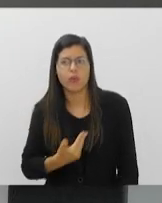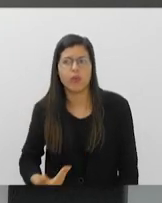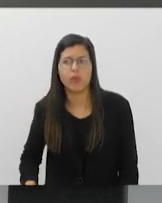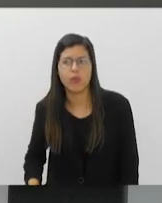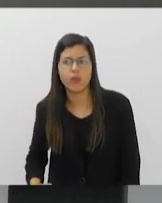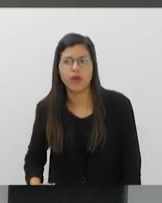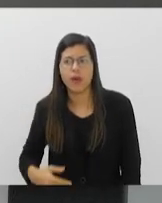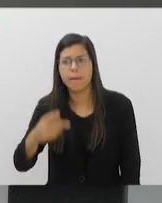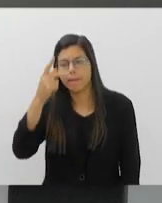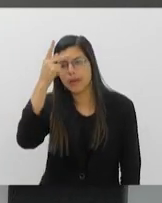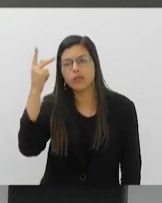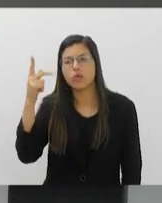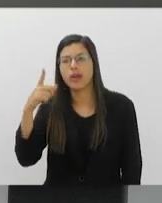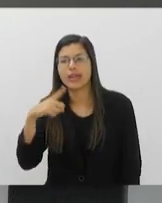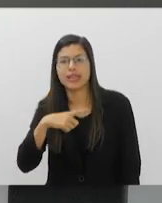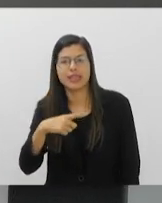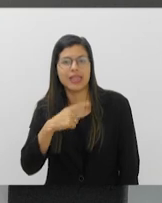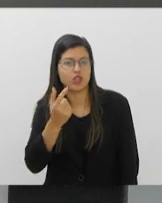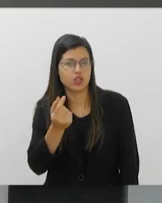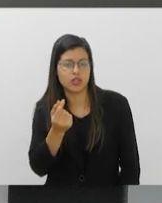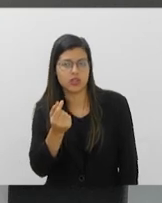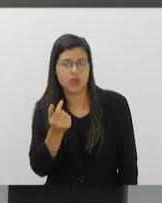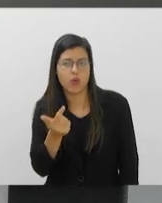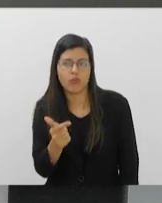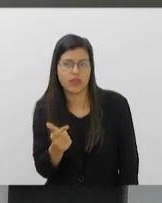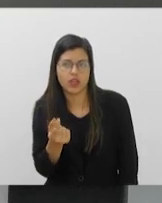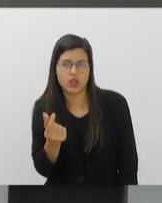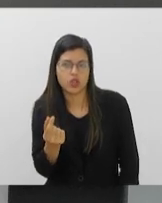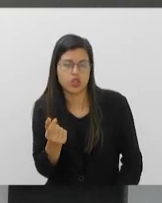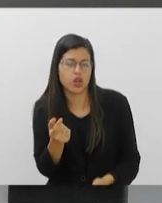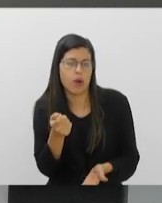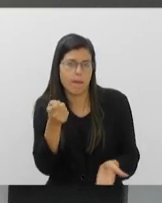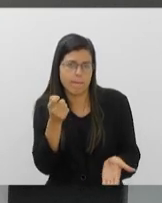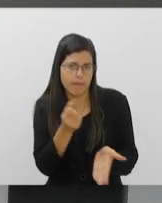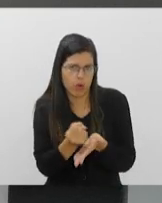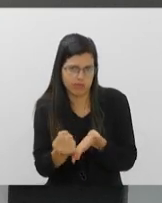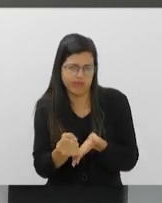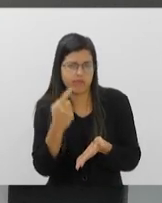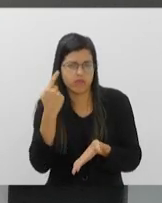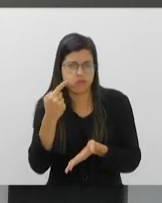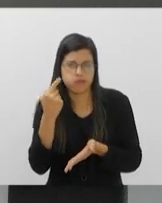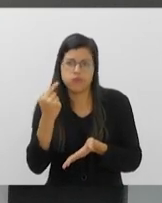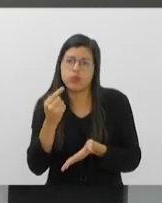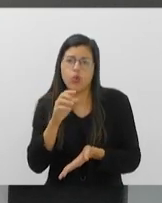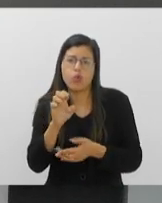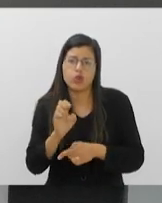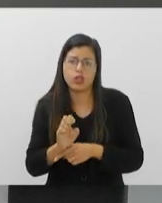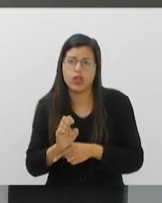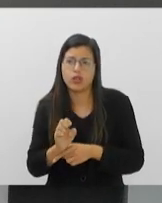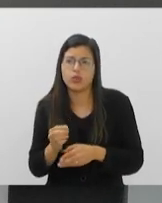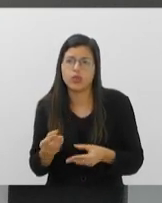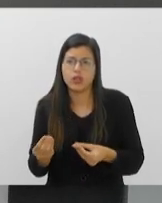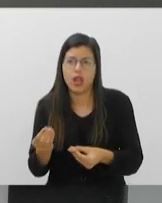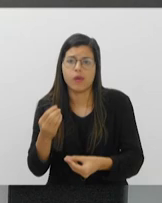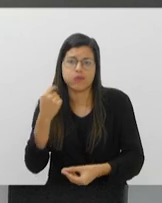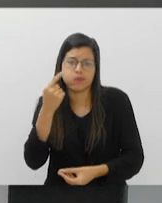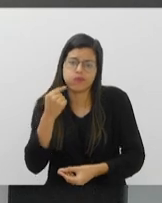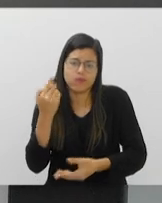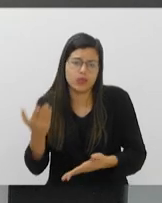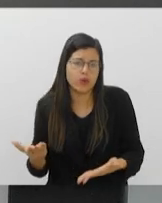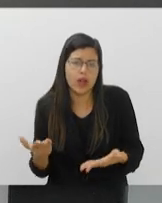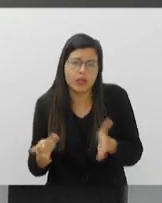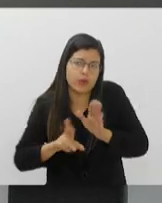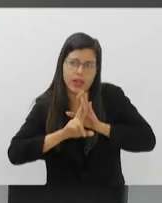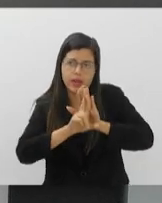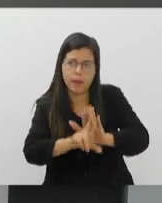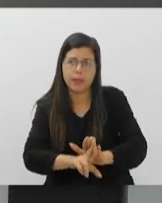tem dinheiro para contratar o advogado o estado dá esse advogado e advogado advocat aquele que fala pelo outro